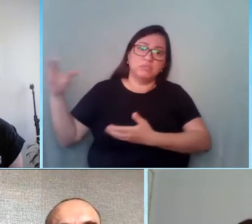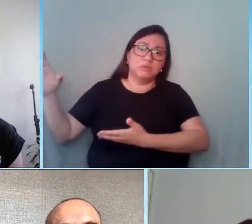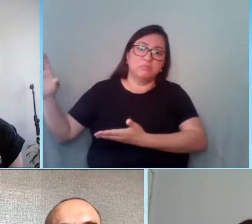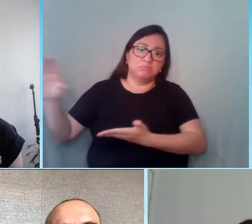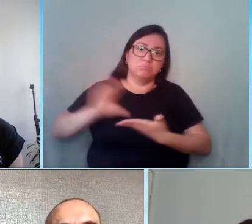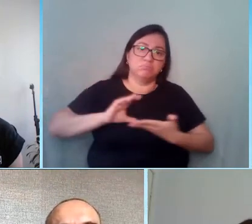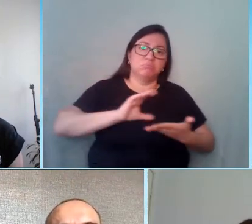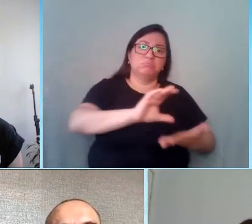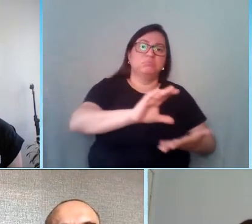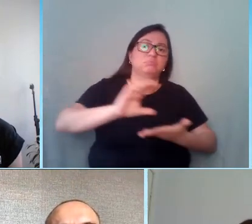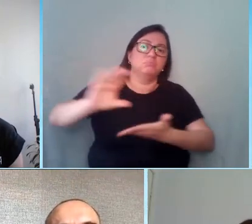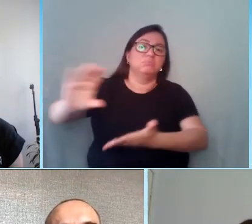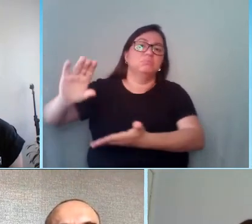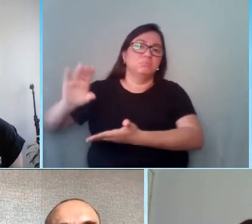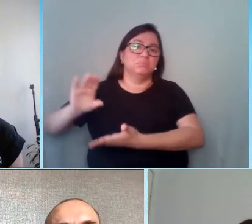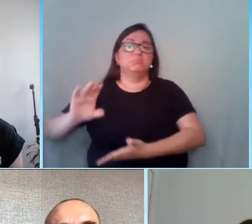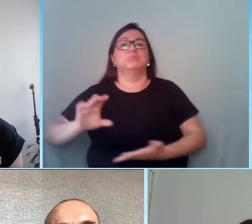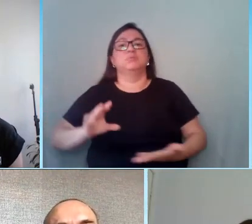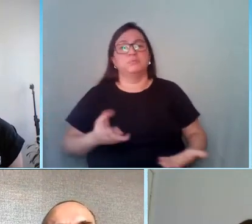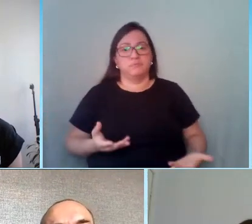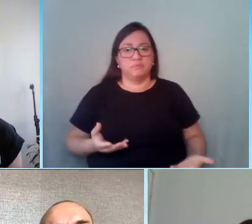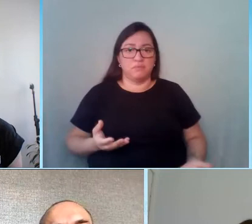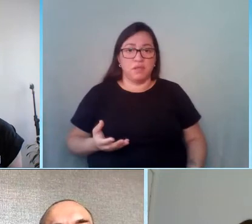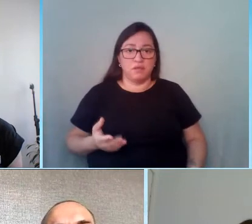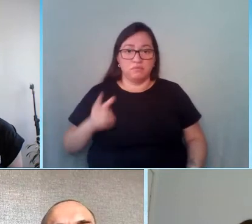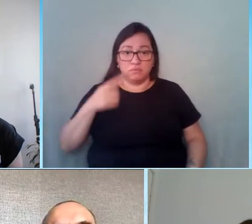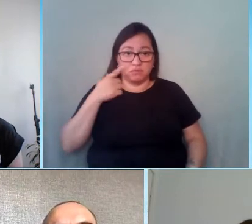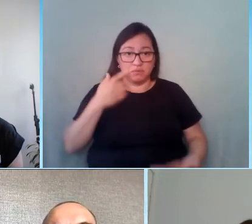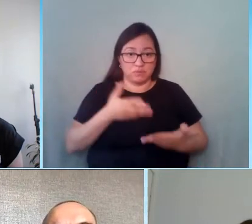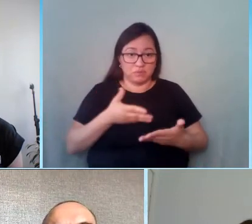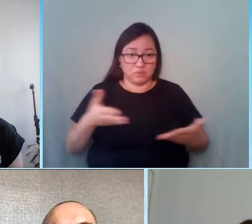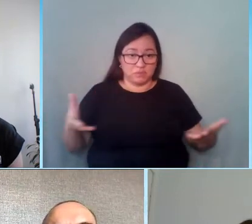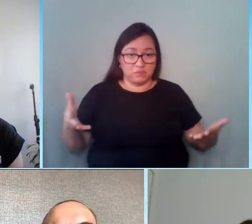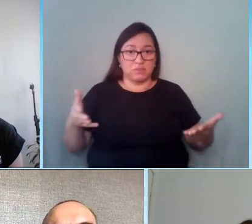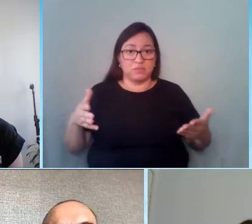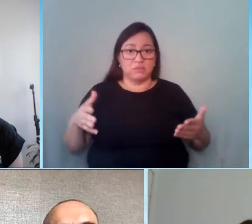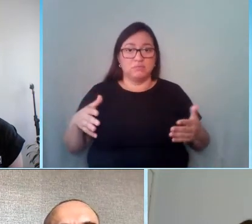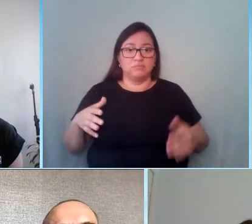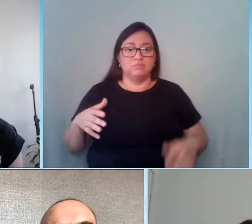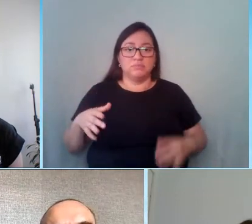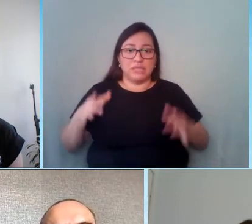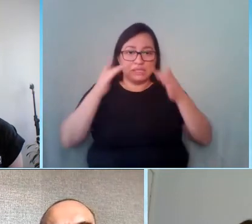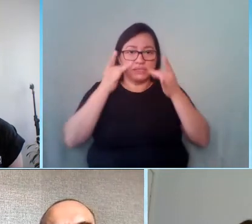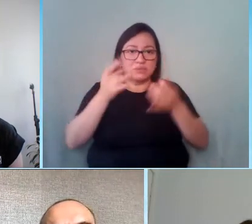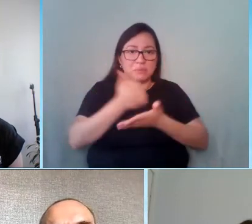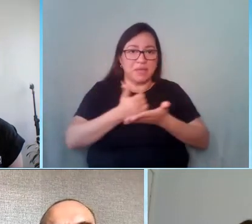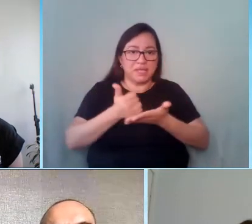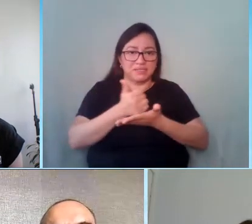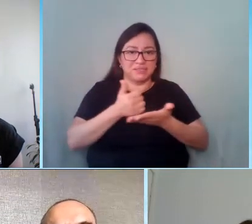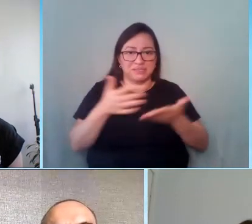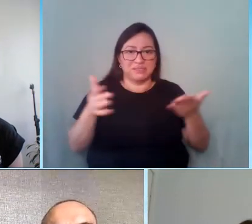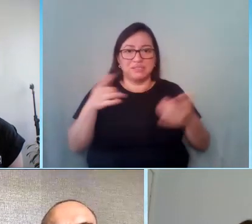estar abastecido, né? Então, esse é o site da Atenção Básica, ali vocês encontram o nosso e-mail, se vocês precisarem